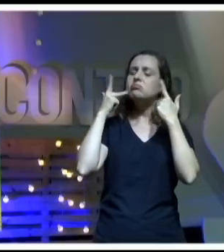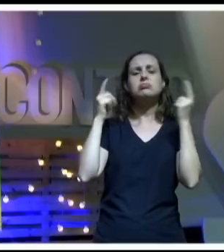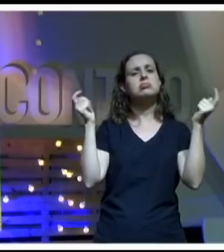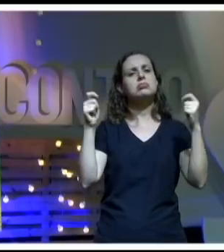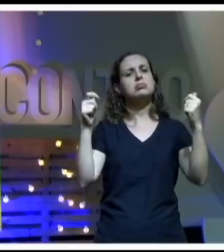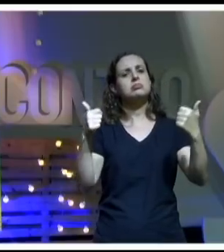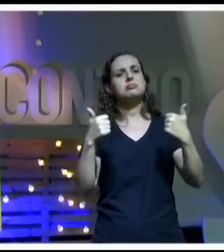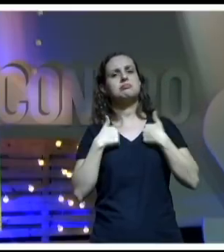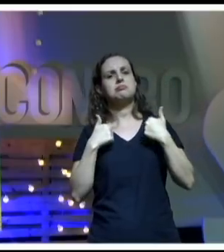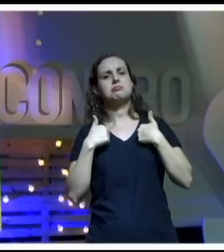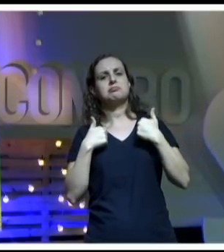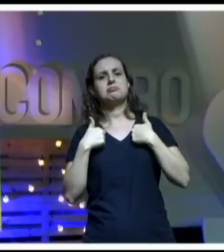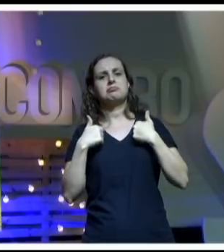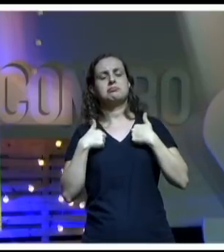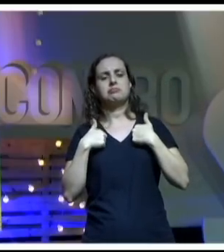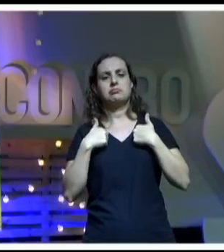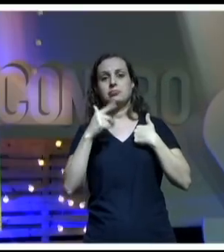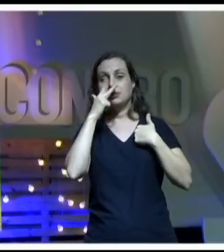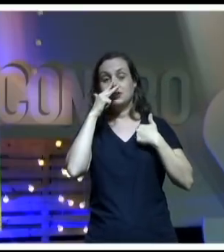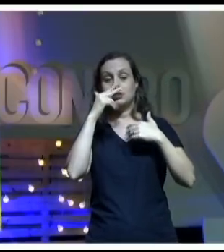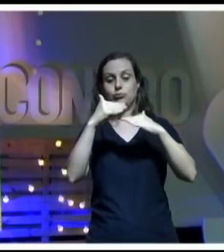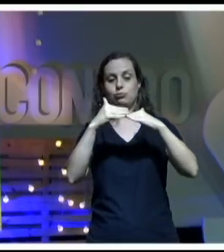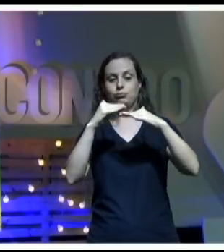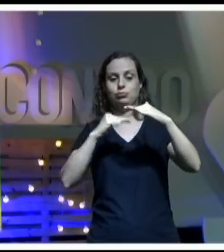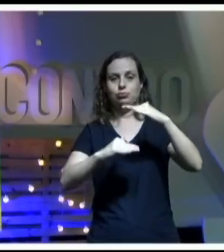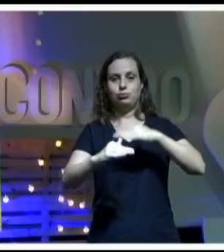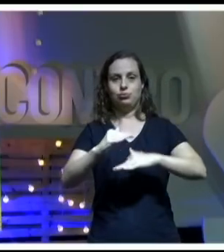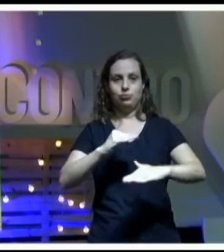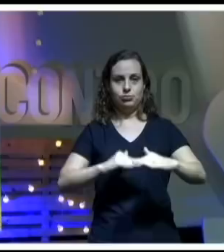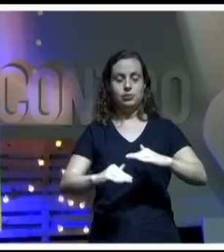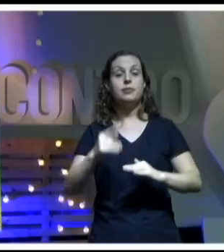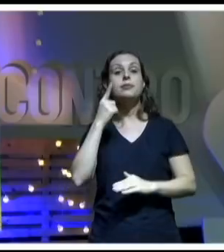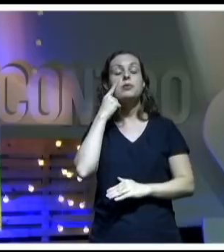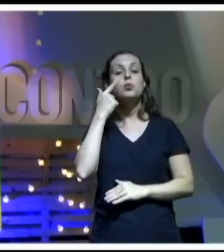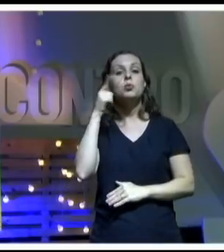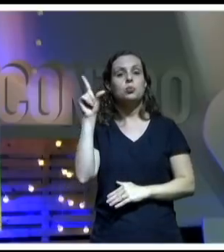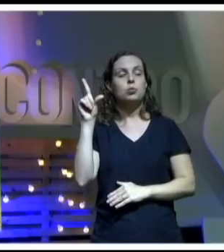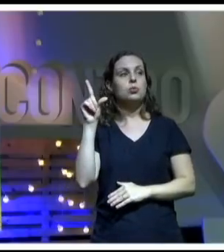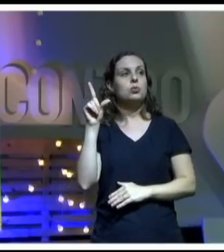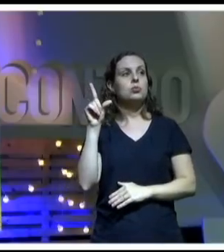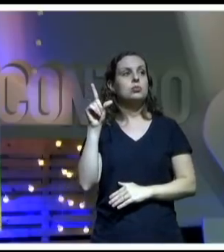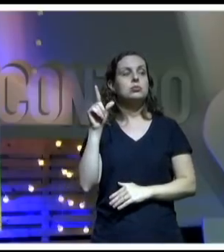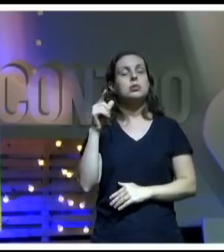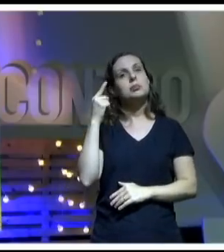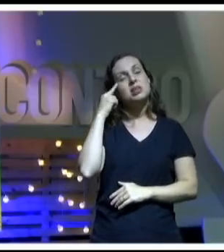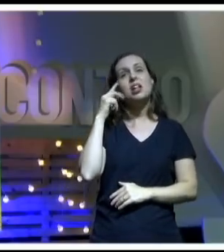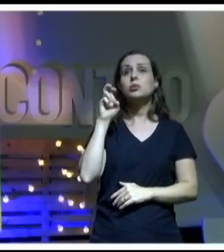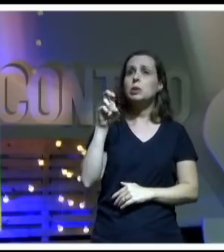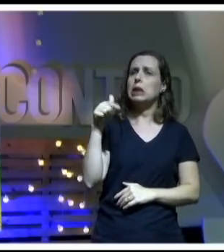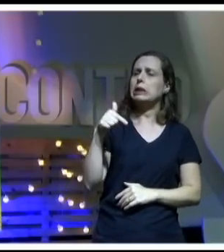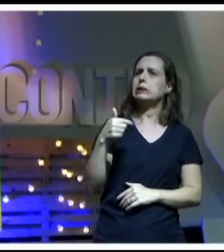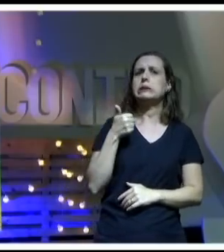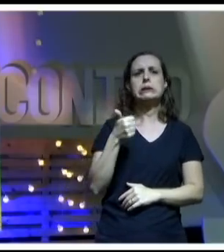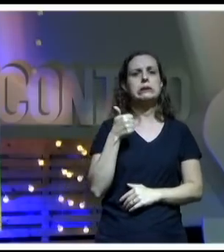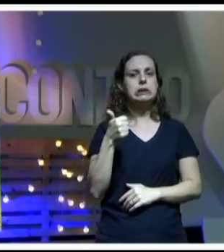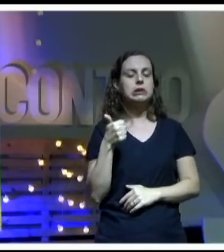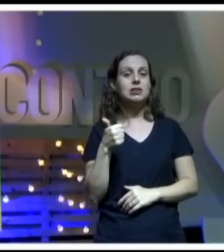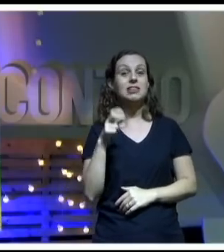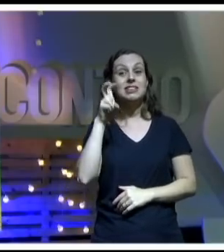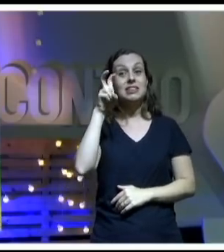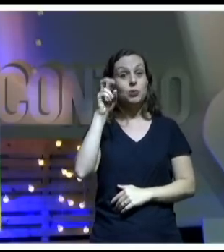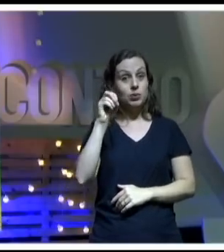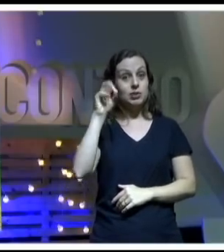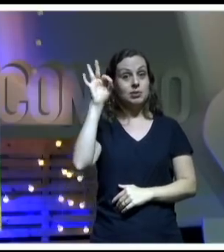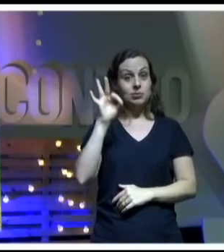foi diminuindo agora veja veja esses dados aqui às vezes a gente p 57 tal pensa assim quando foi de 50